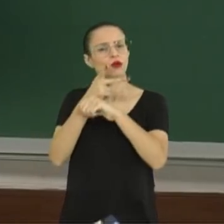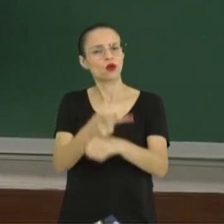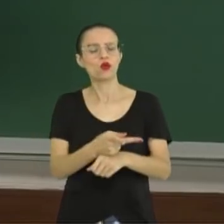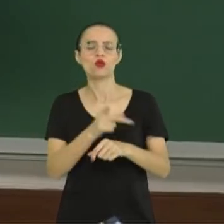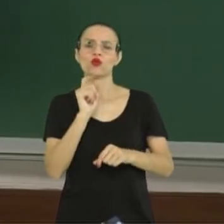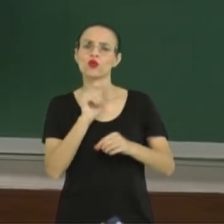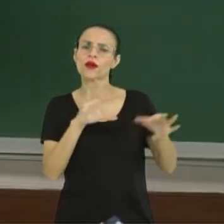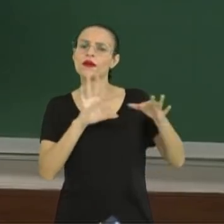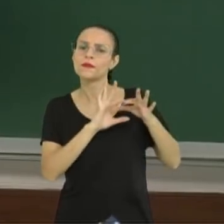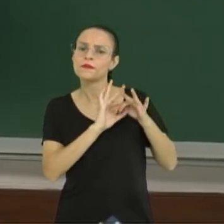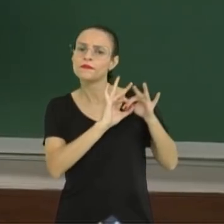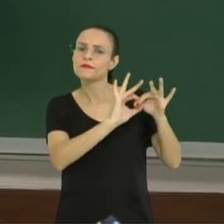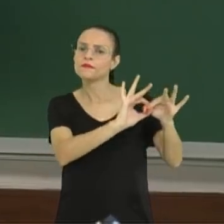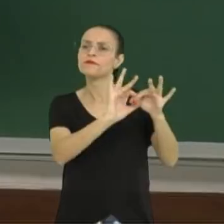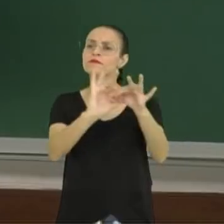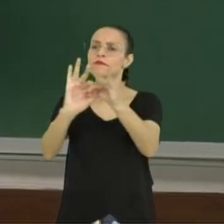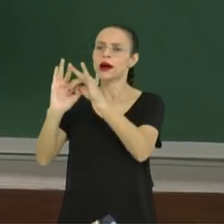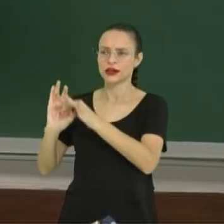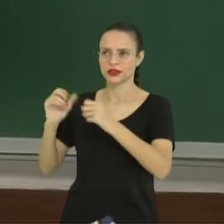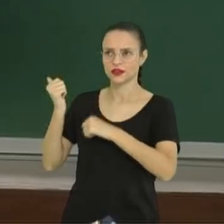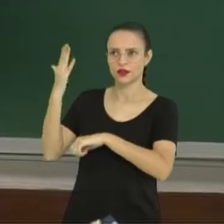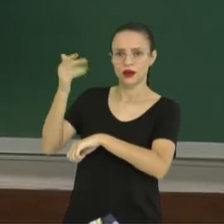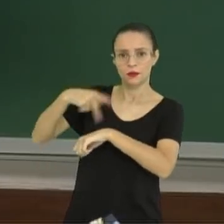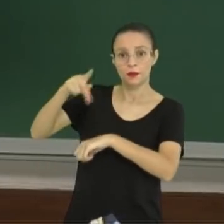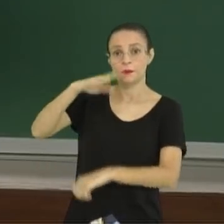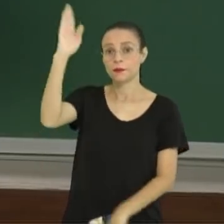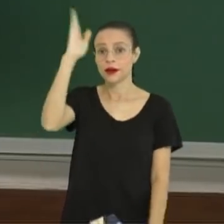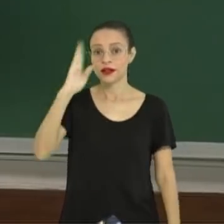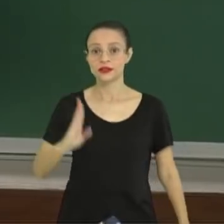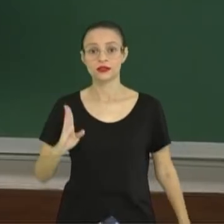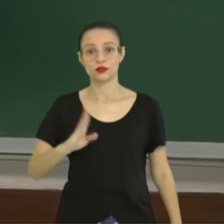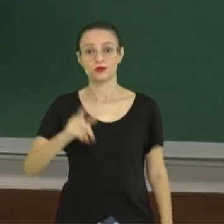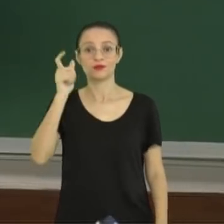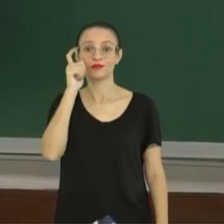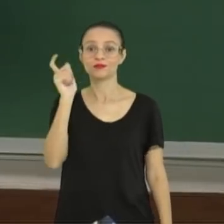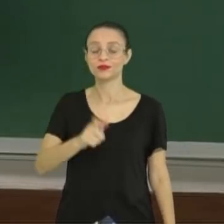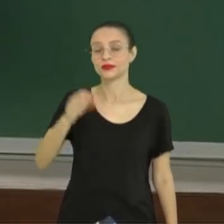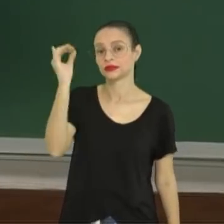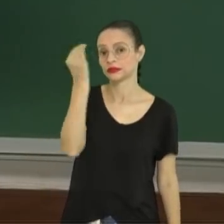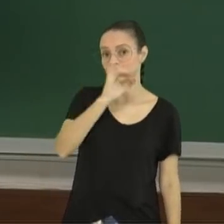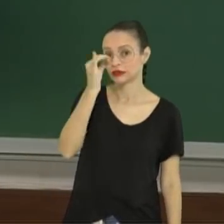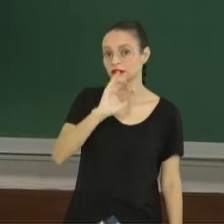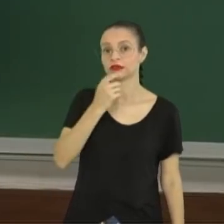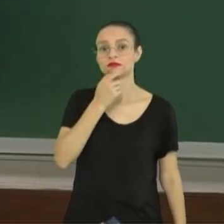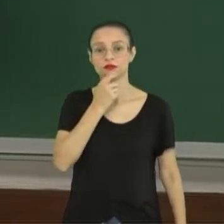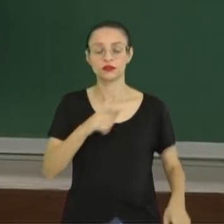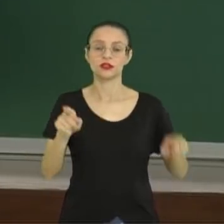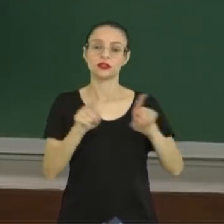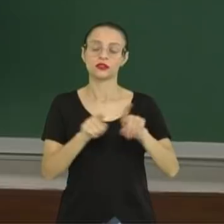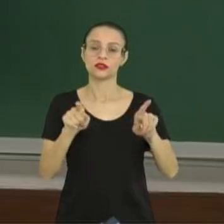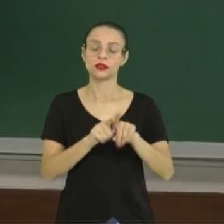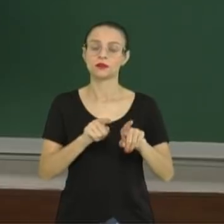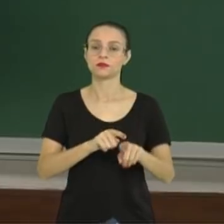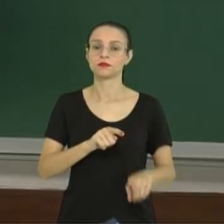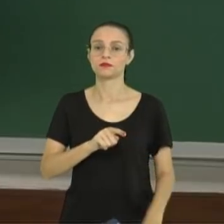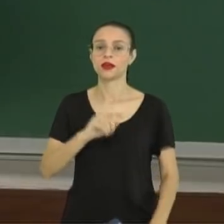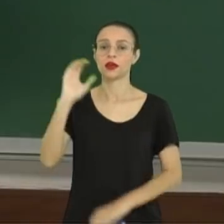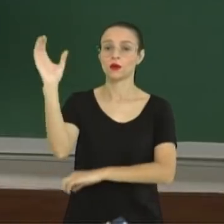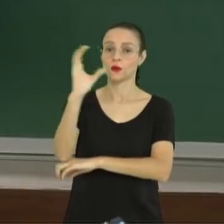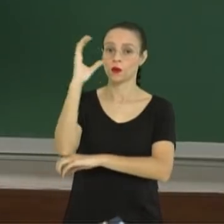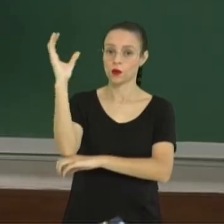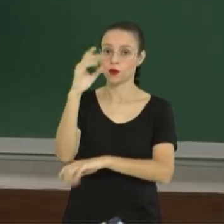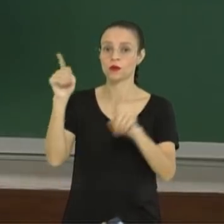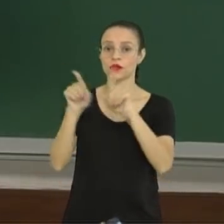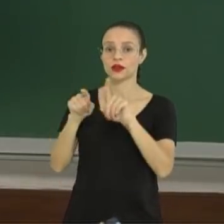parcerias internacionais. O Brasil visa principalmente a Itália e o Reino Unido, a Colômbia já volta os seus olhos para as